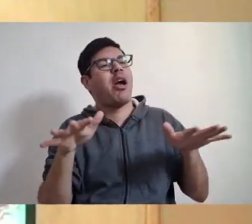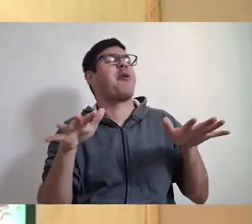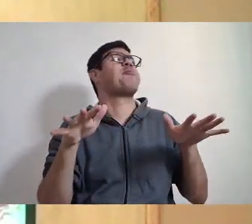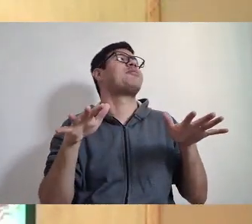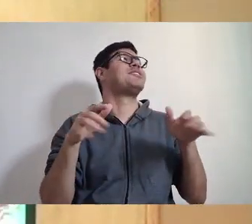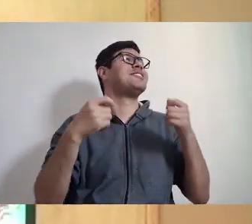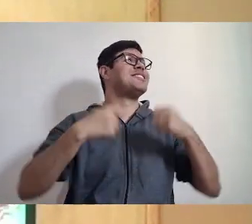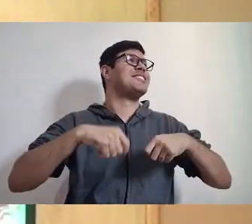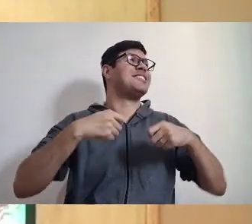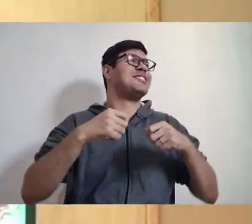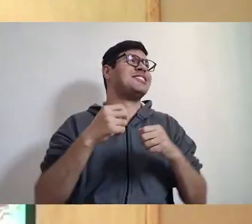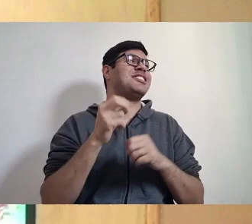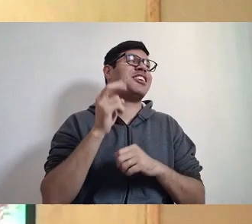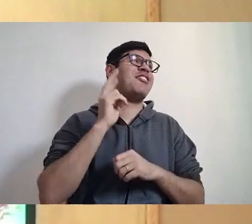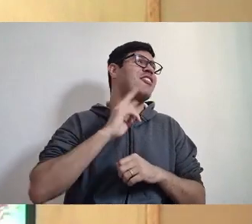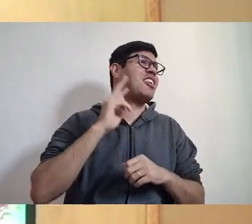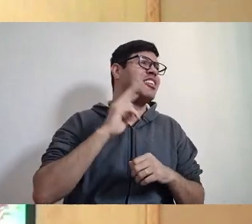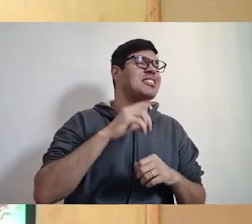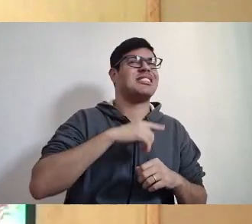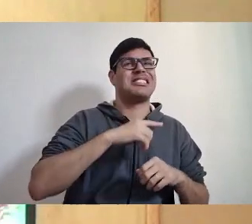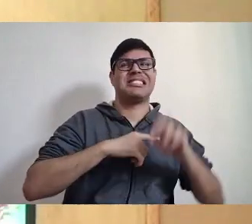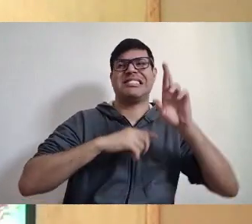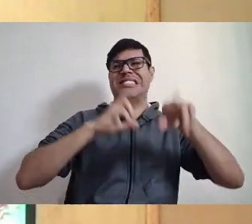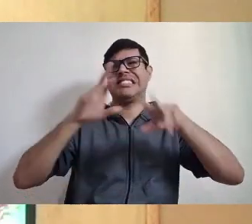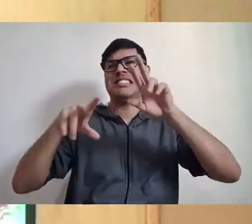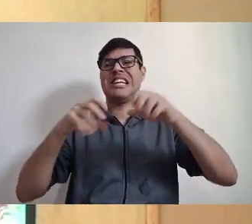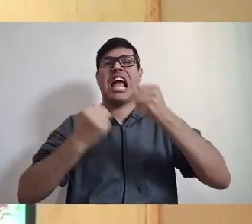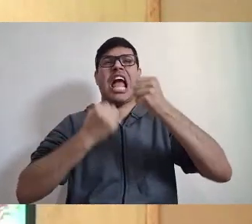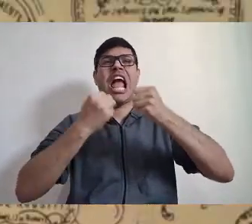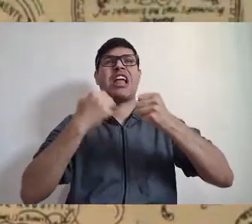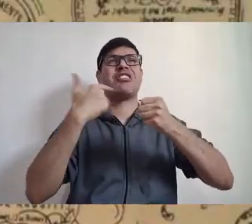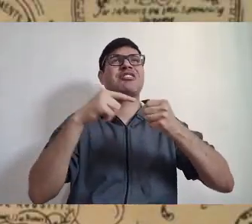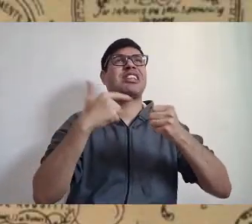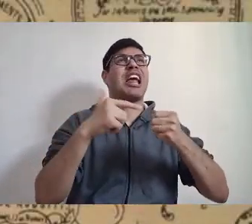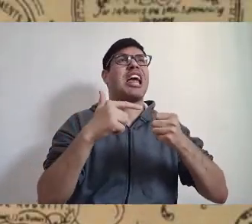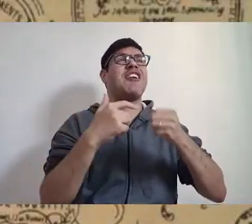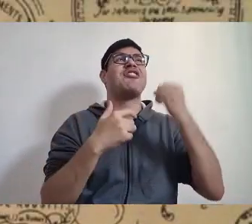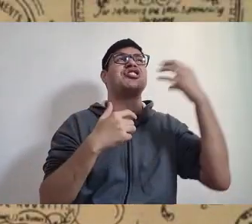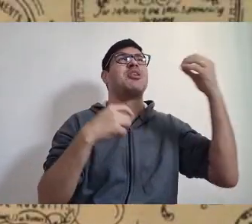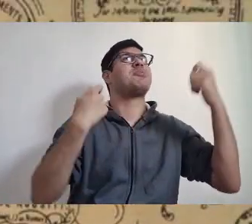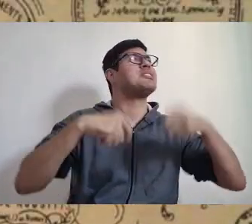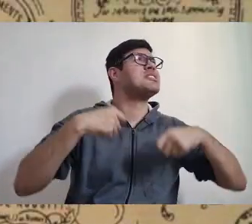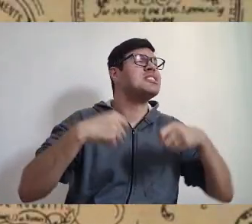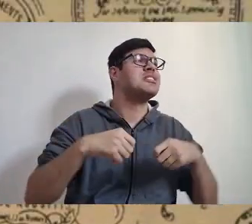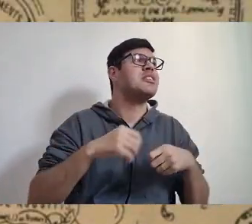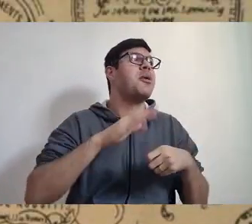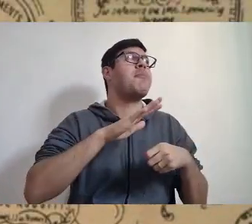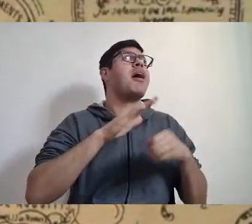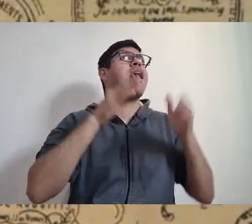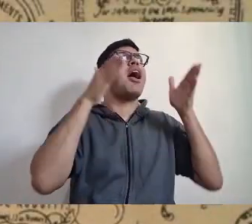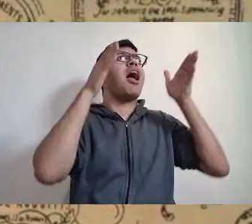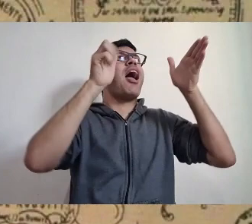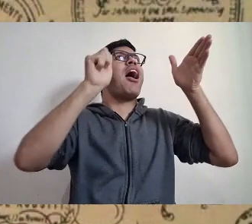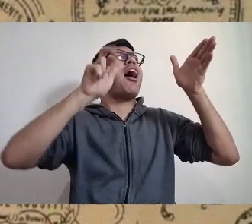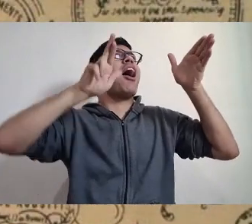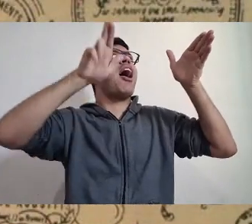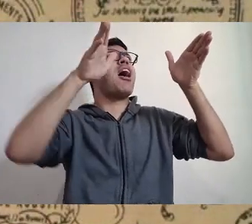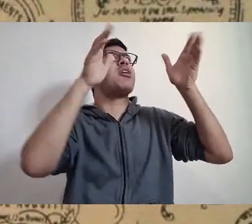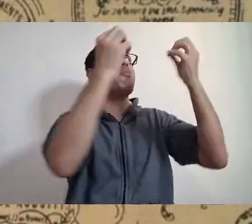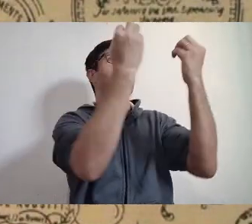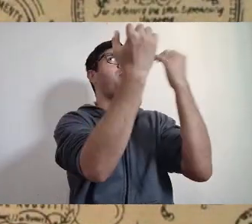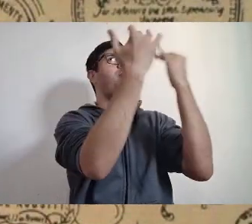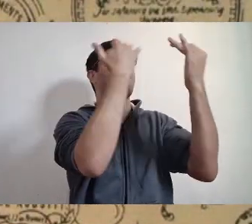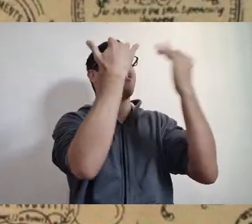vezes estressa com alguma coisa que acontece. Não tem carro, preciso viajar, que não sei o que lá. E aí o meu ar-condicionado quebrou, né?